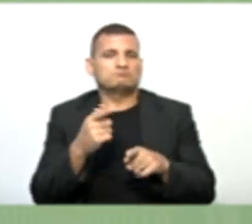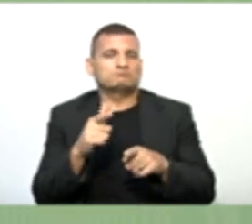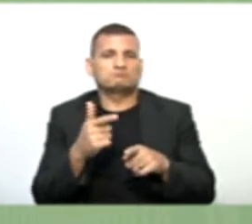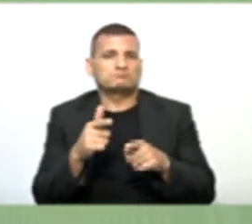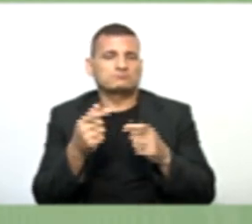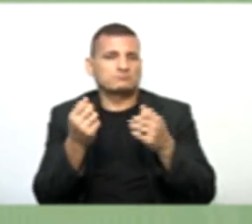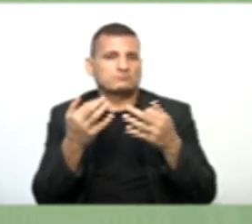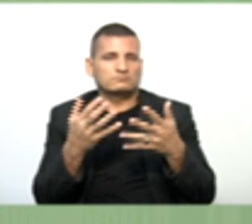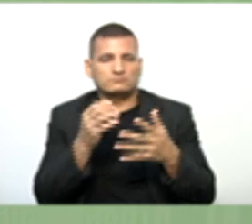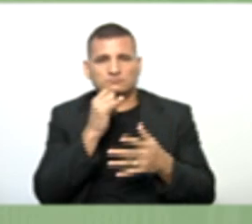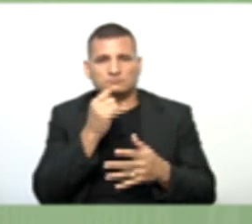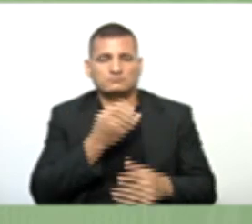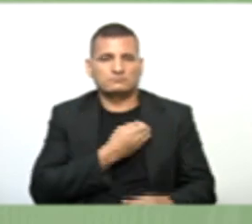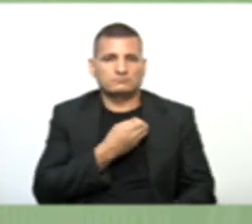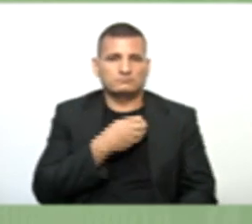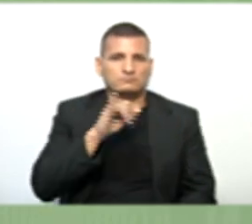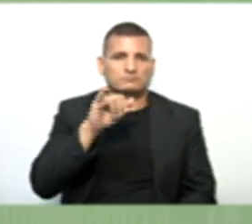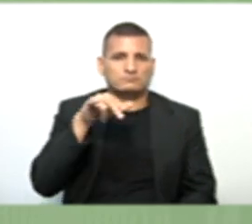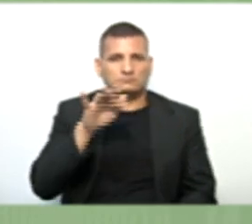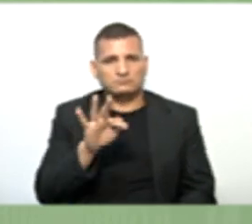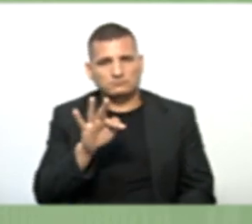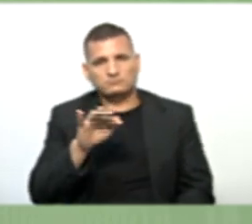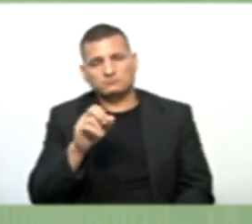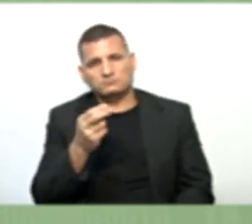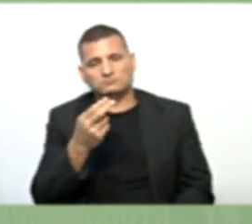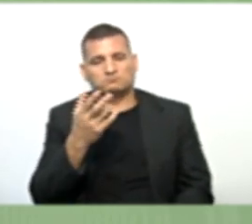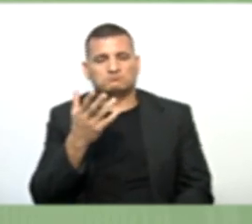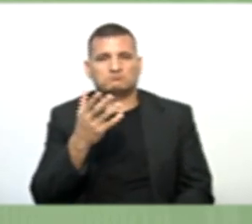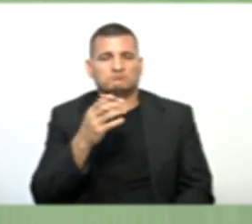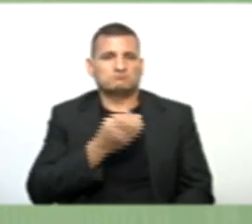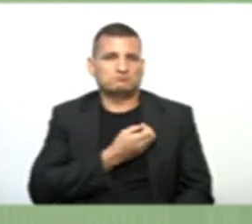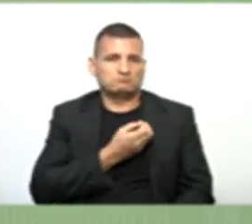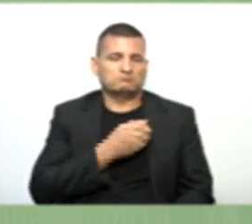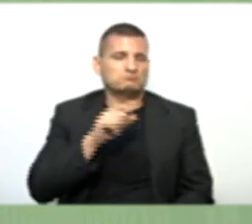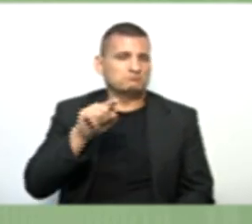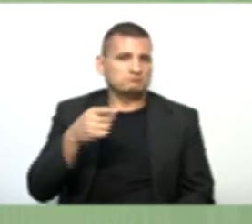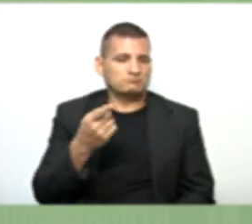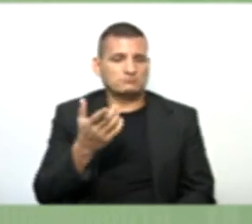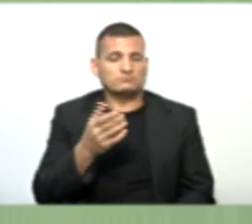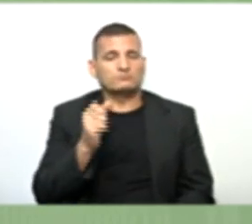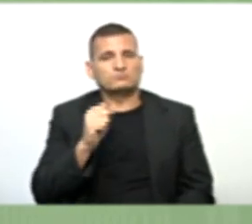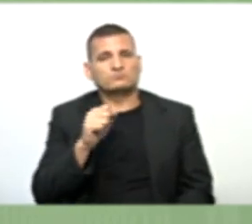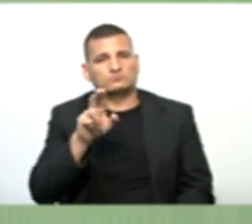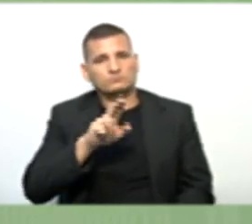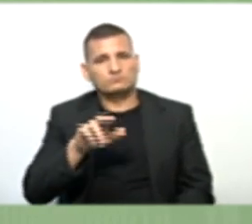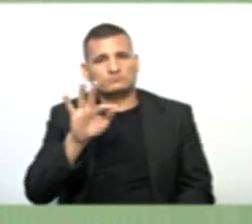números inteiros ou números reais. Então, eu posso usar números reais. Float,